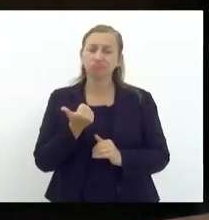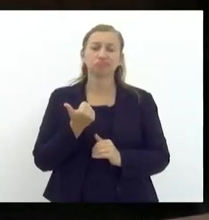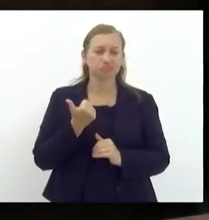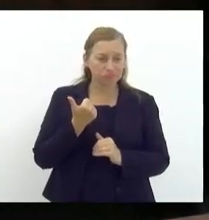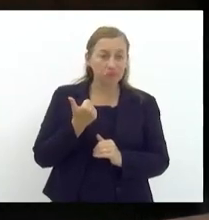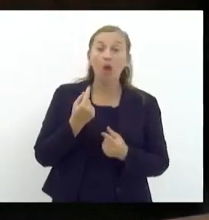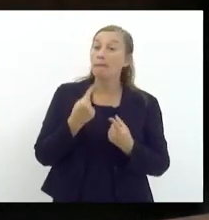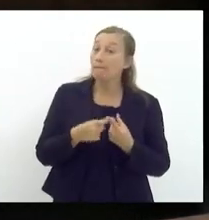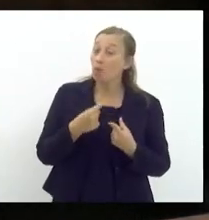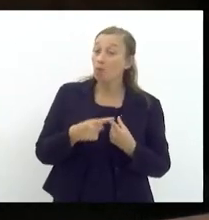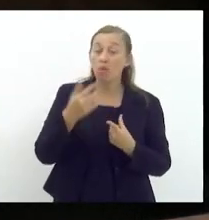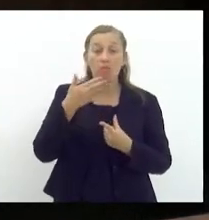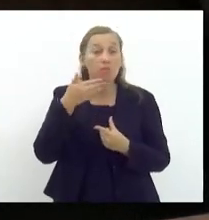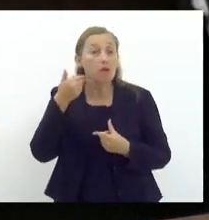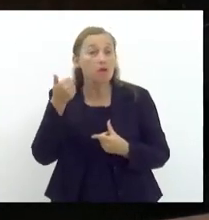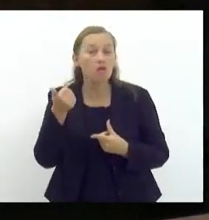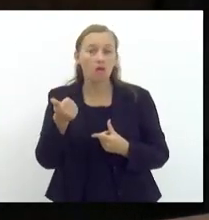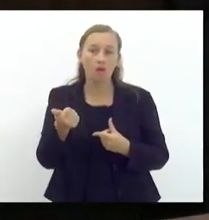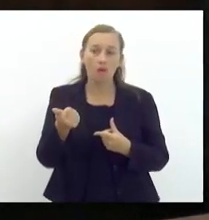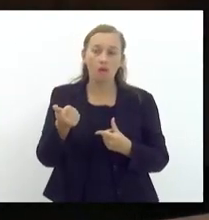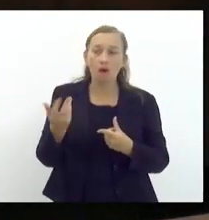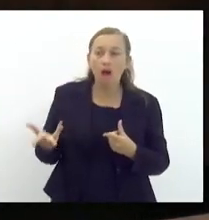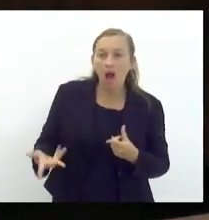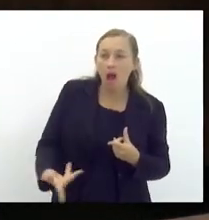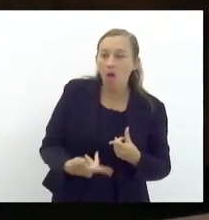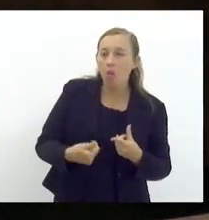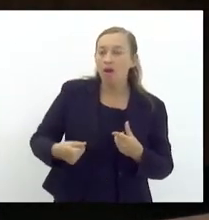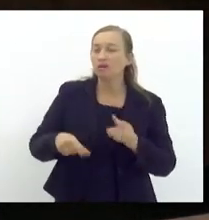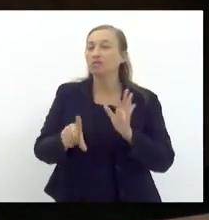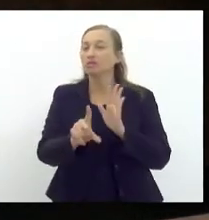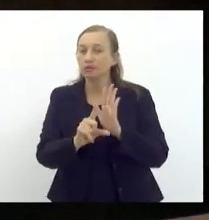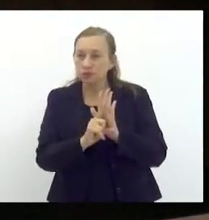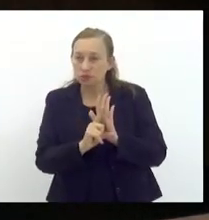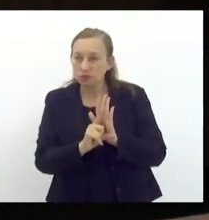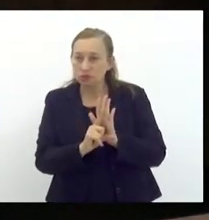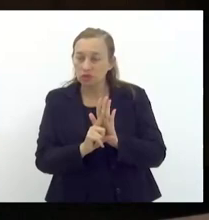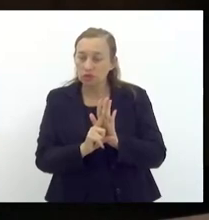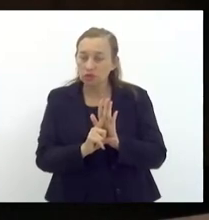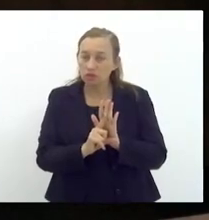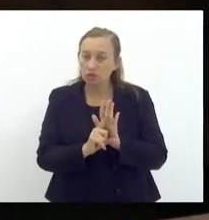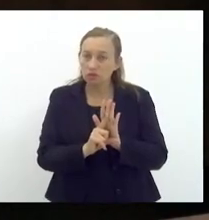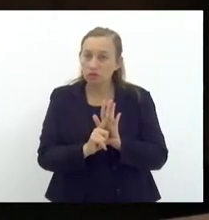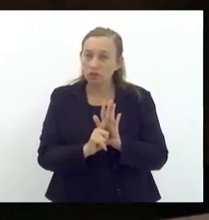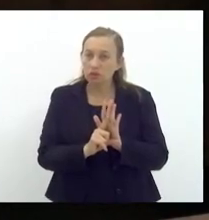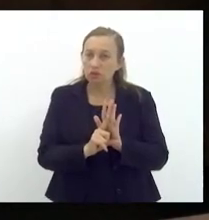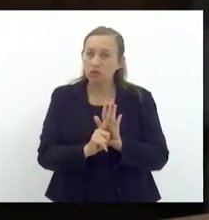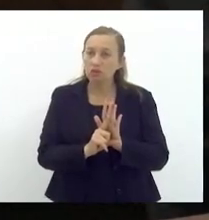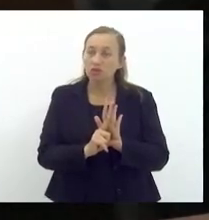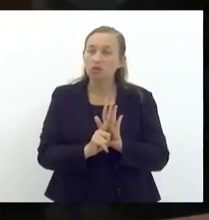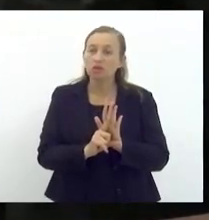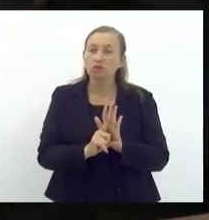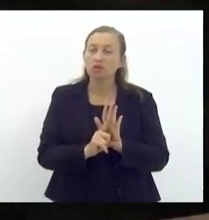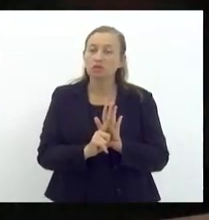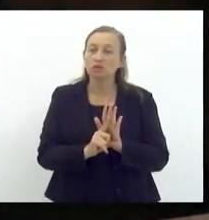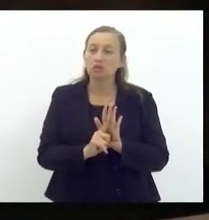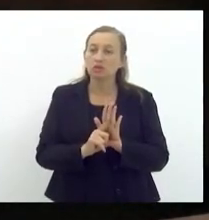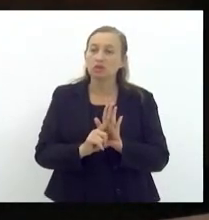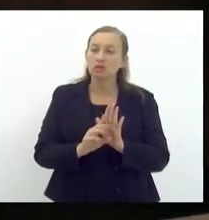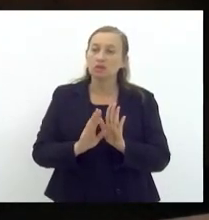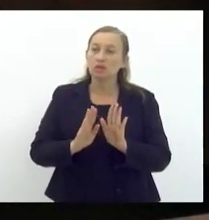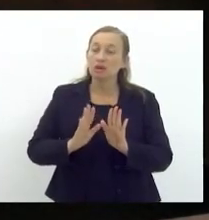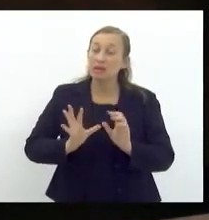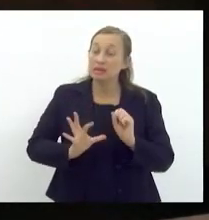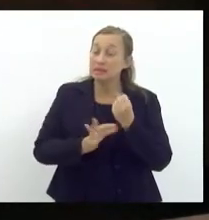porque Melhorou a qualidade da Lei e fez com que ela desce mais